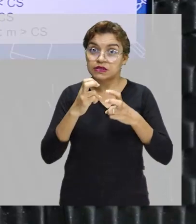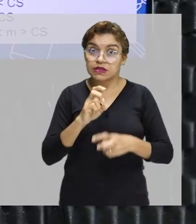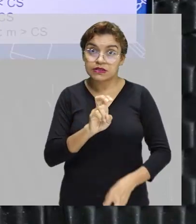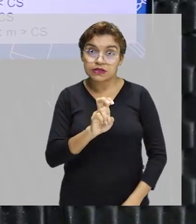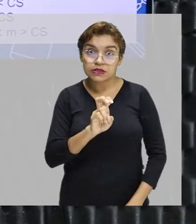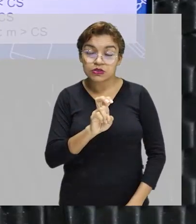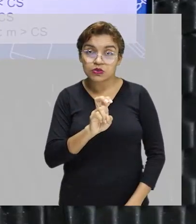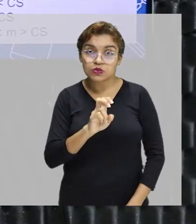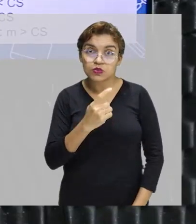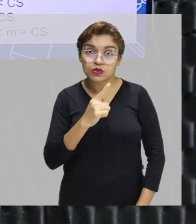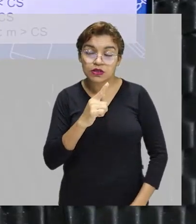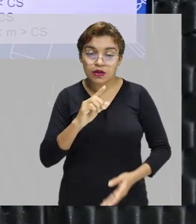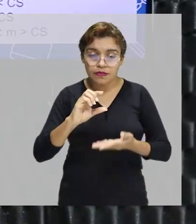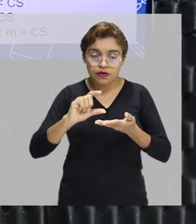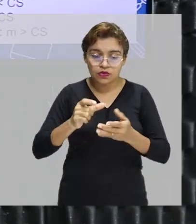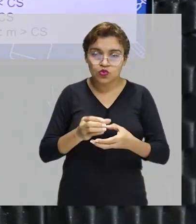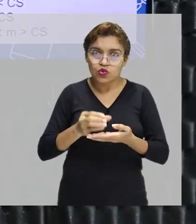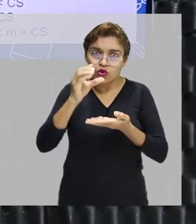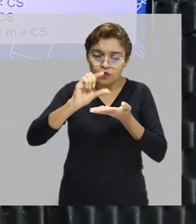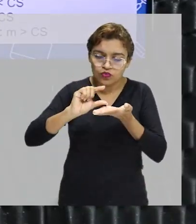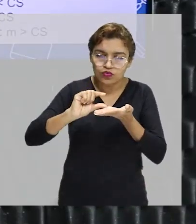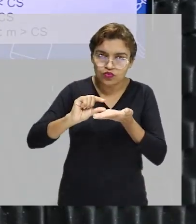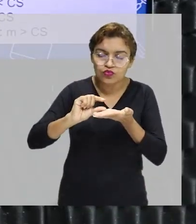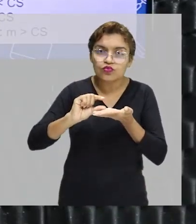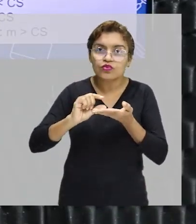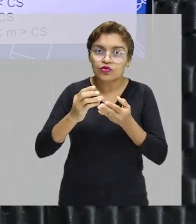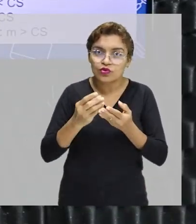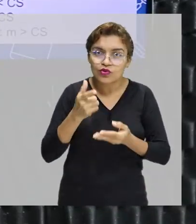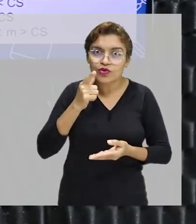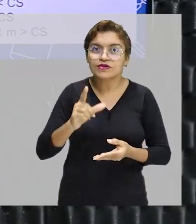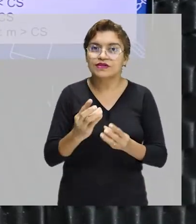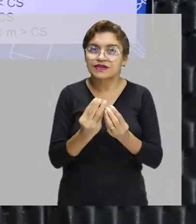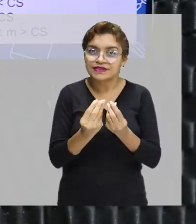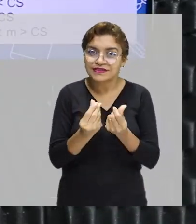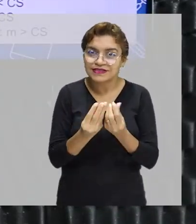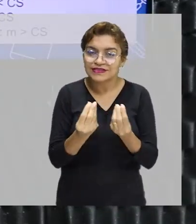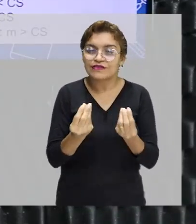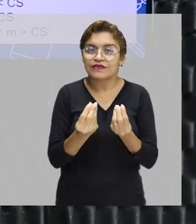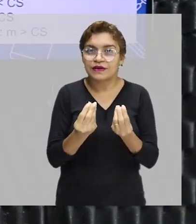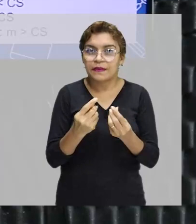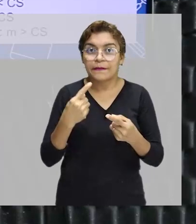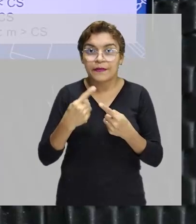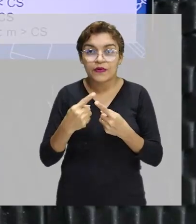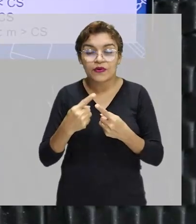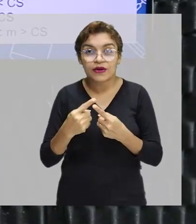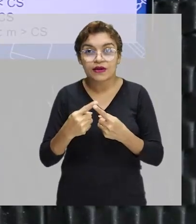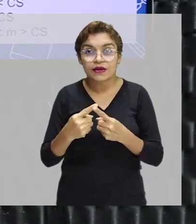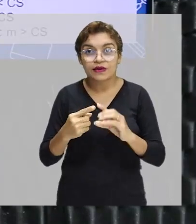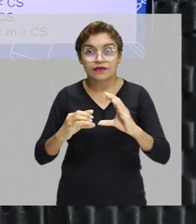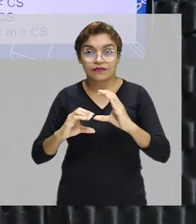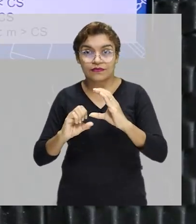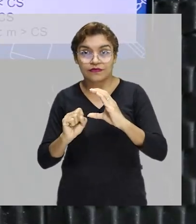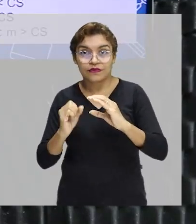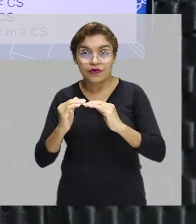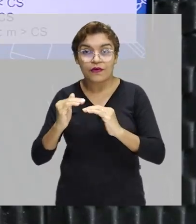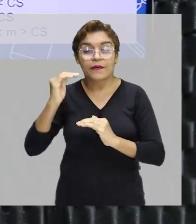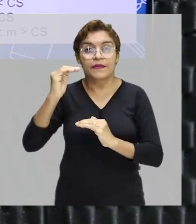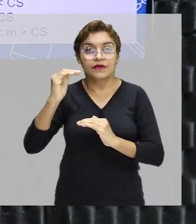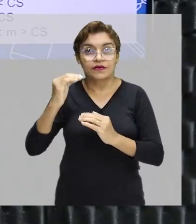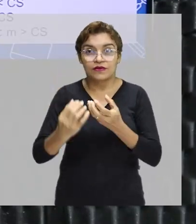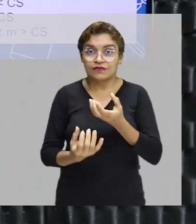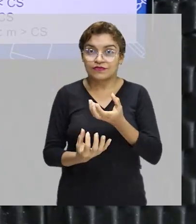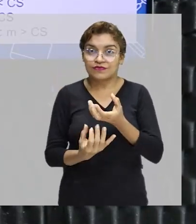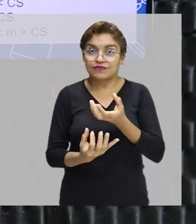no fundo do recipiente foram dissolvidos, porque a gente aumentou o coeficiente de solubilidade através do aumento